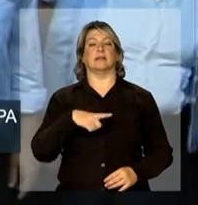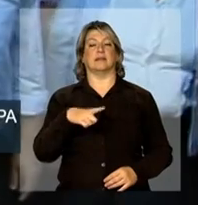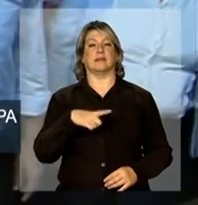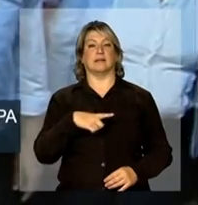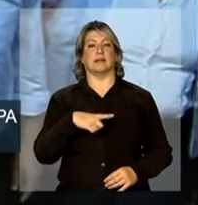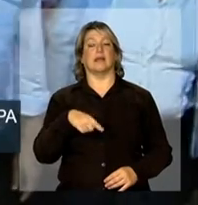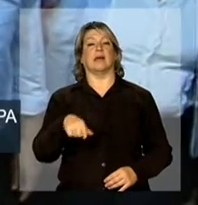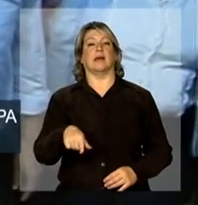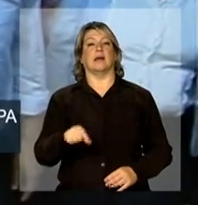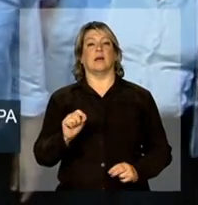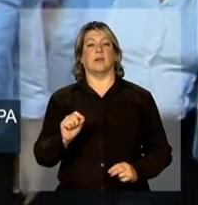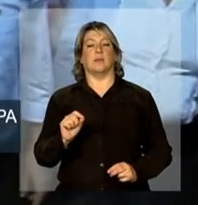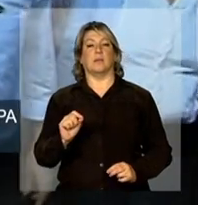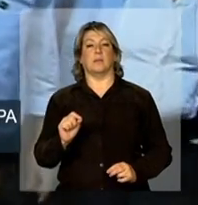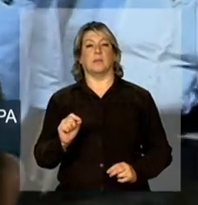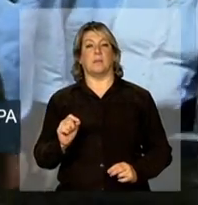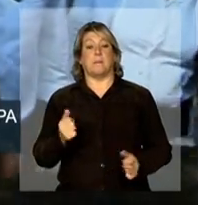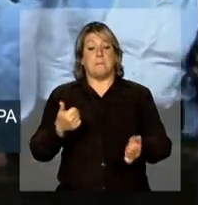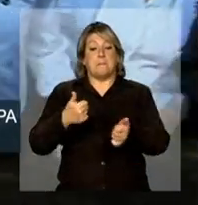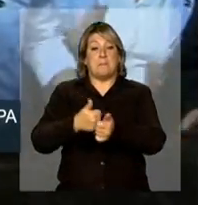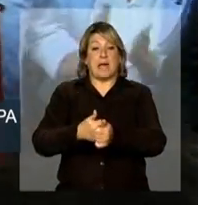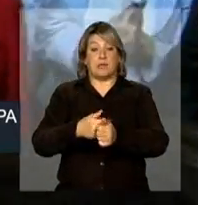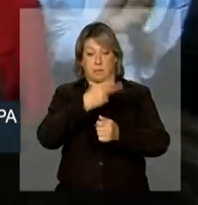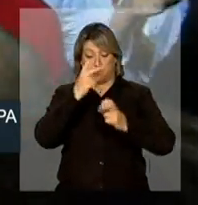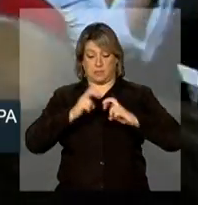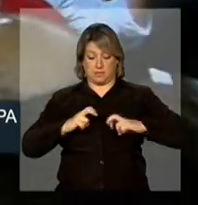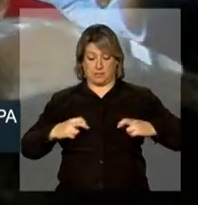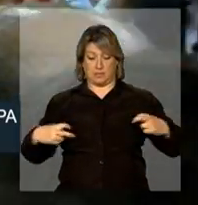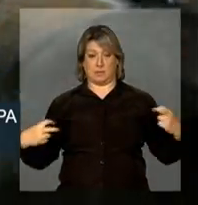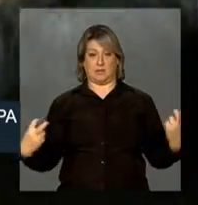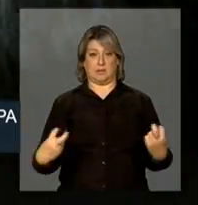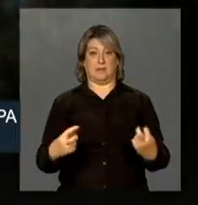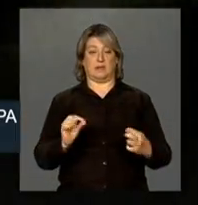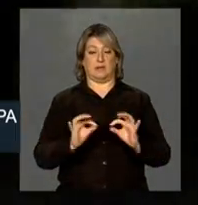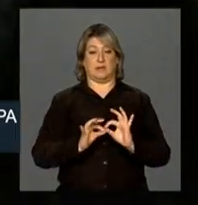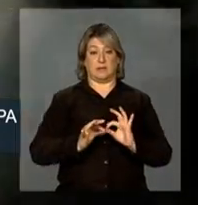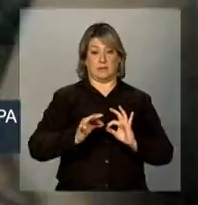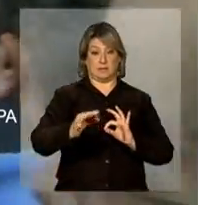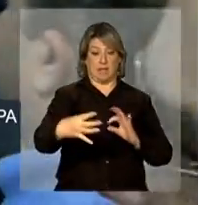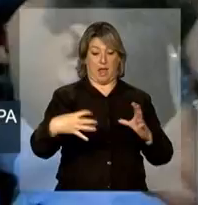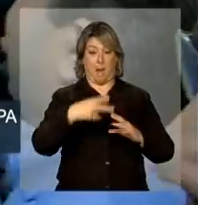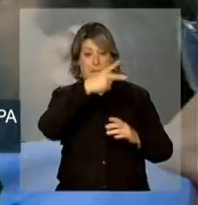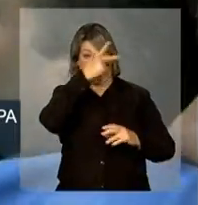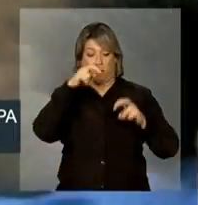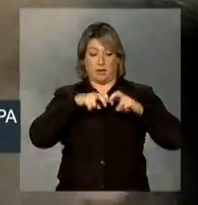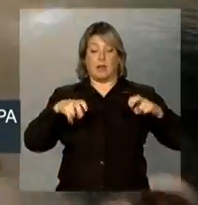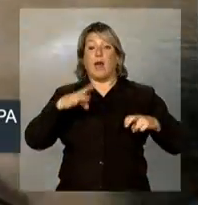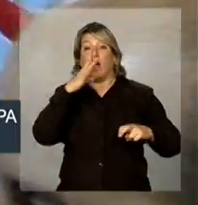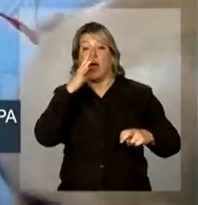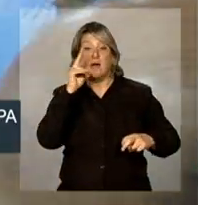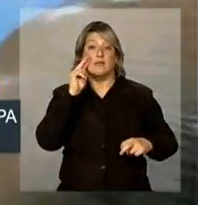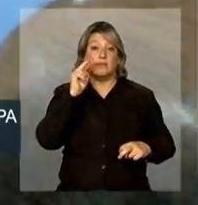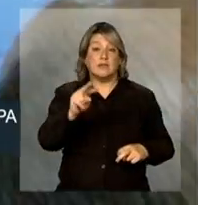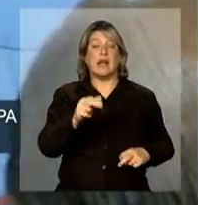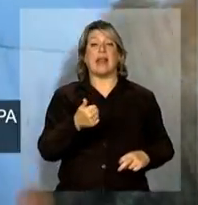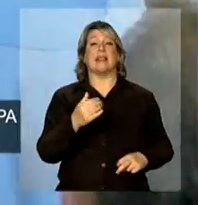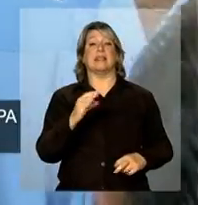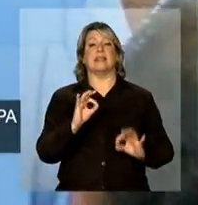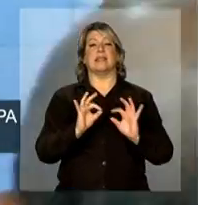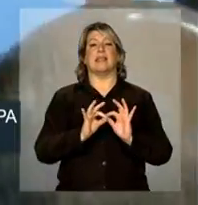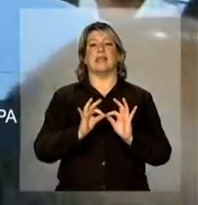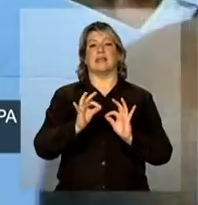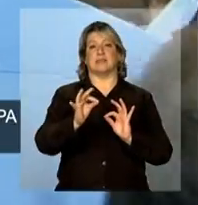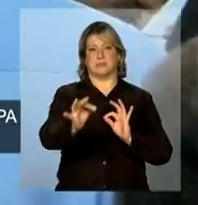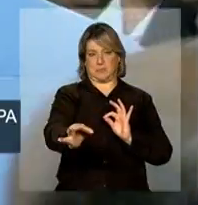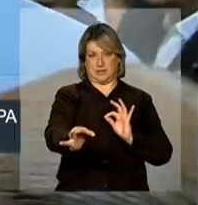foi aproximado da arquibancada. Agora, a distância entre a arquibancada inferior e o campo é de